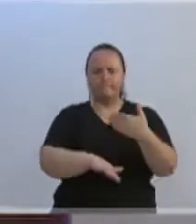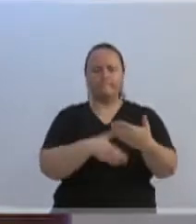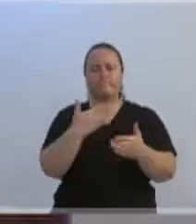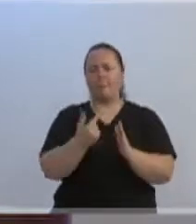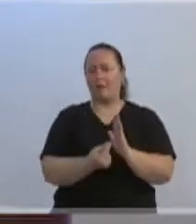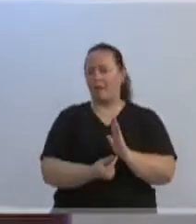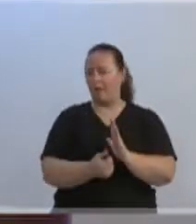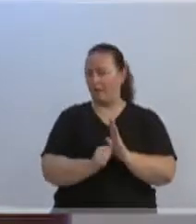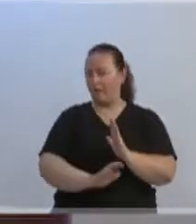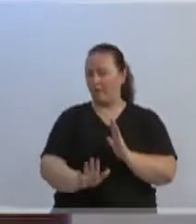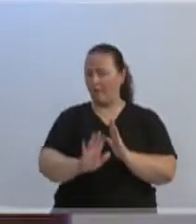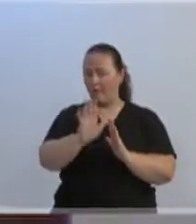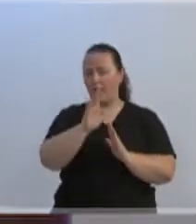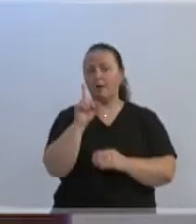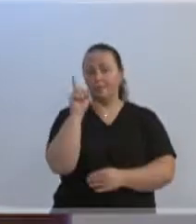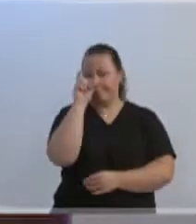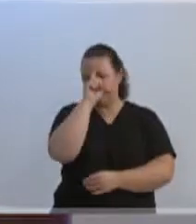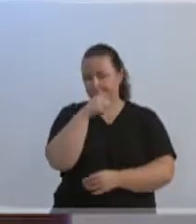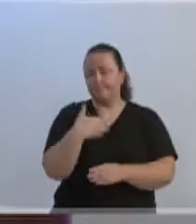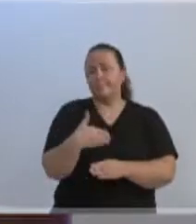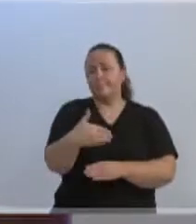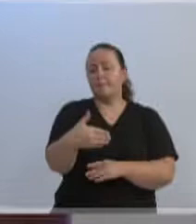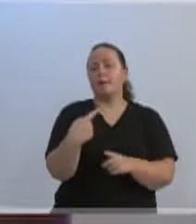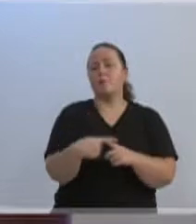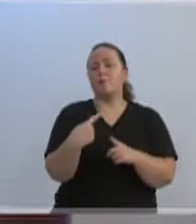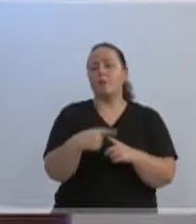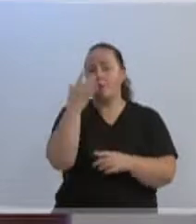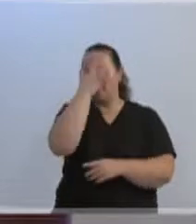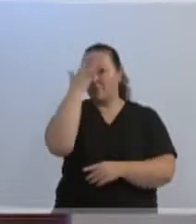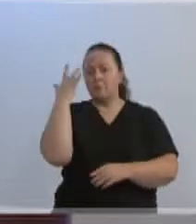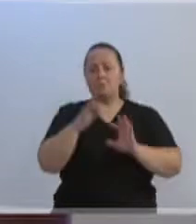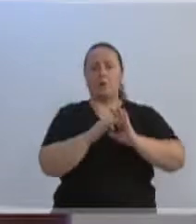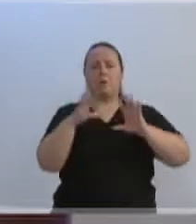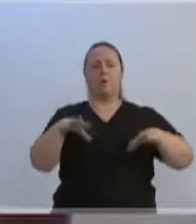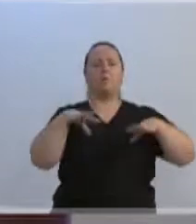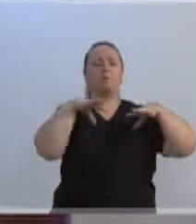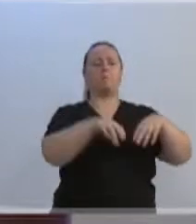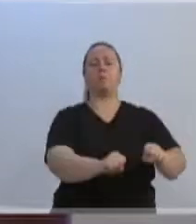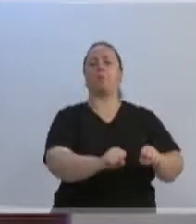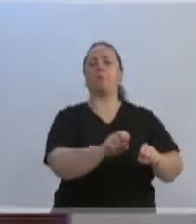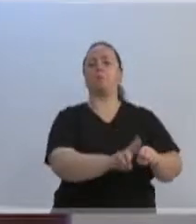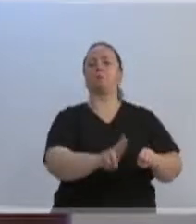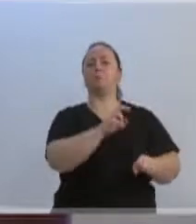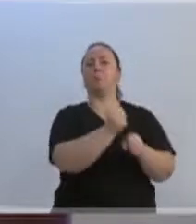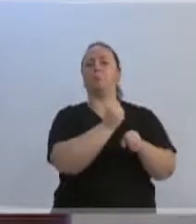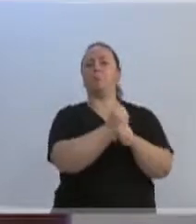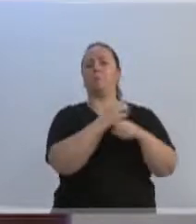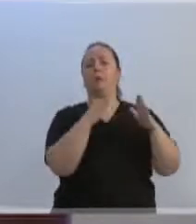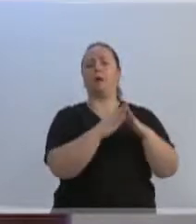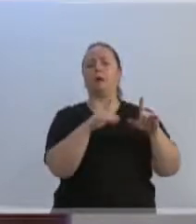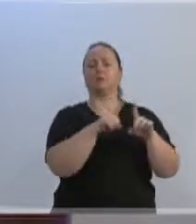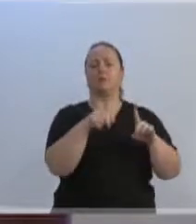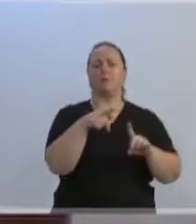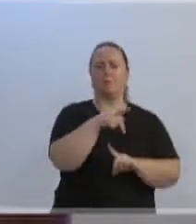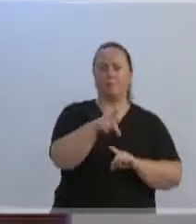difícil dada a forma de ocupação irregular ou desordenada sem planejamento de muitas áreas da cidade de